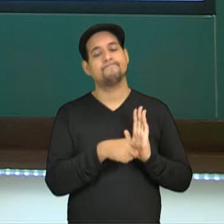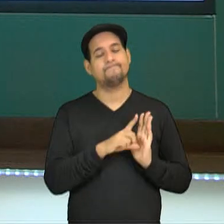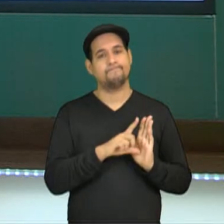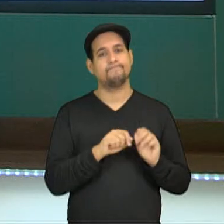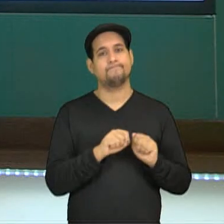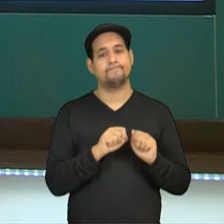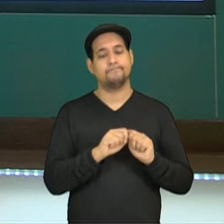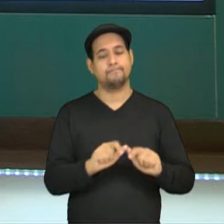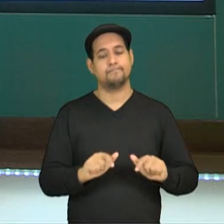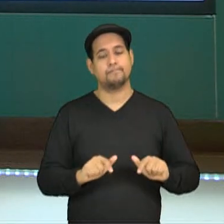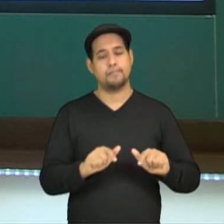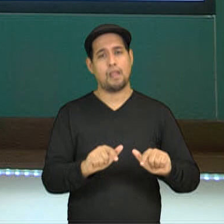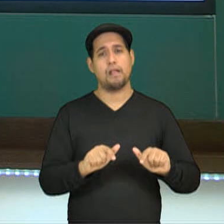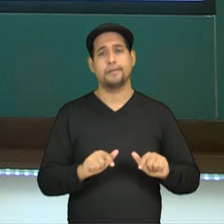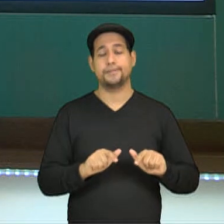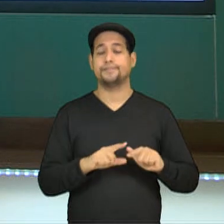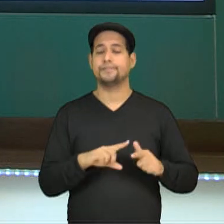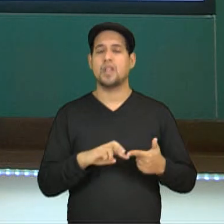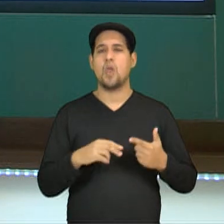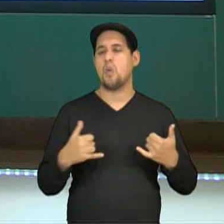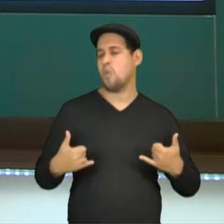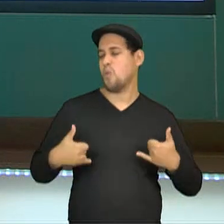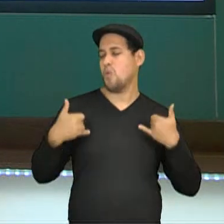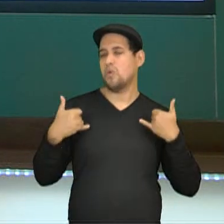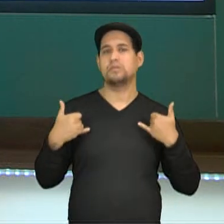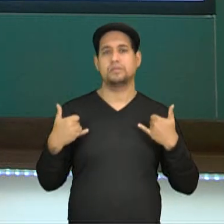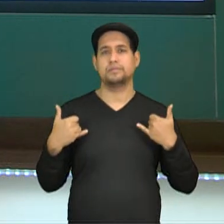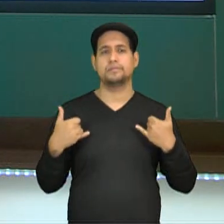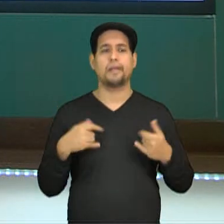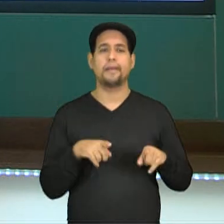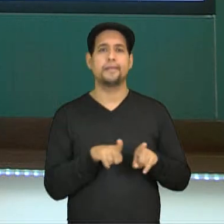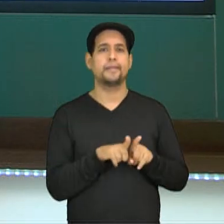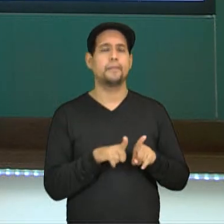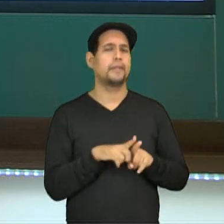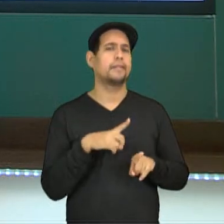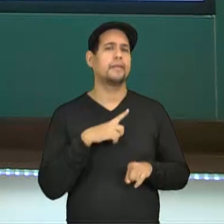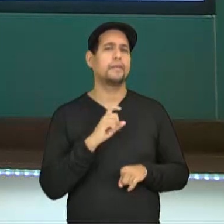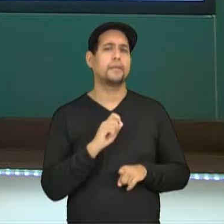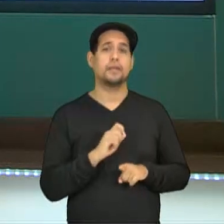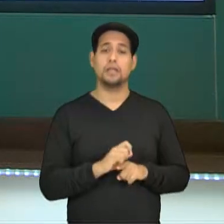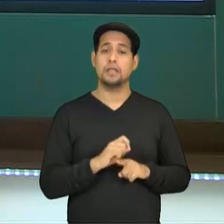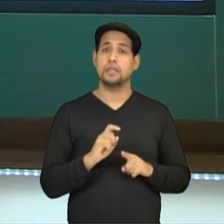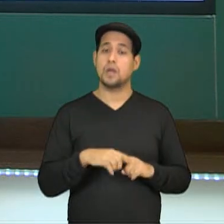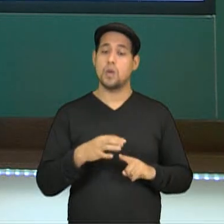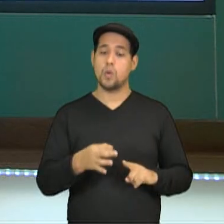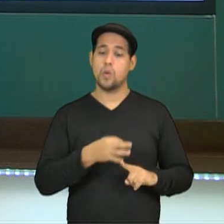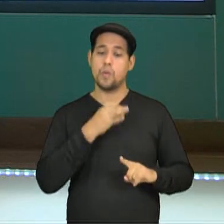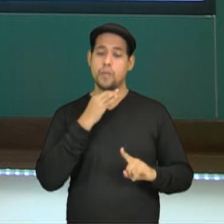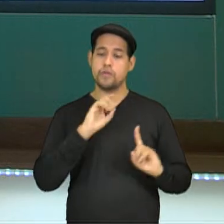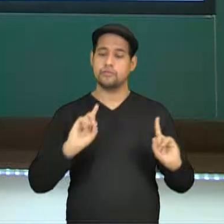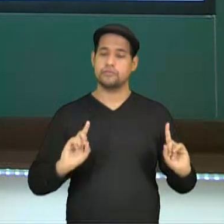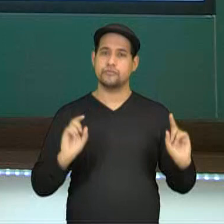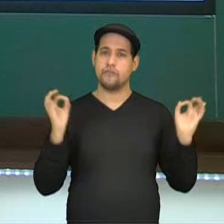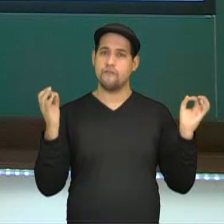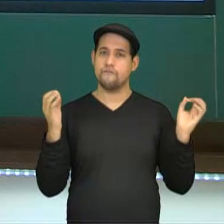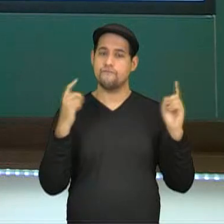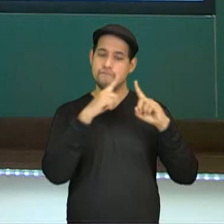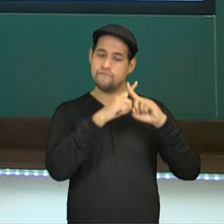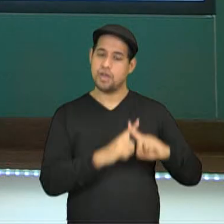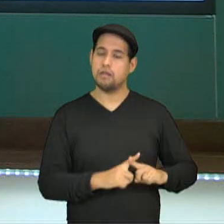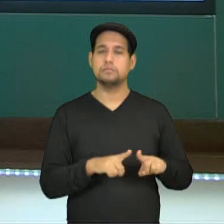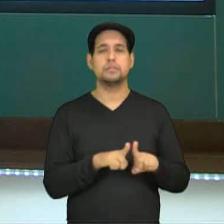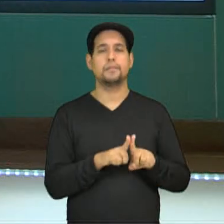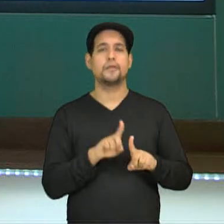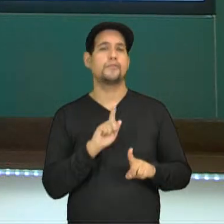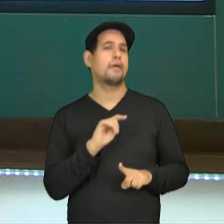consequências da sua ação. Então ele é orgulhoso e imprudente. Ele também está em oposição aos interesses do gato,